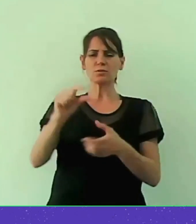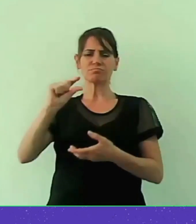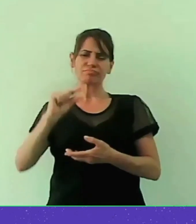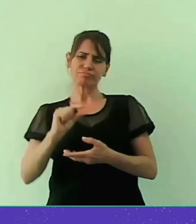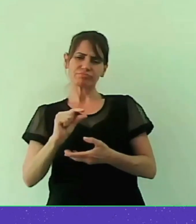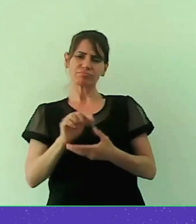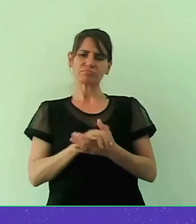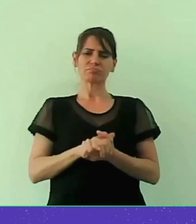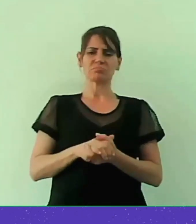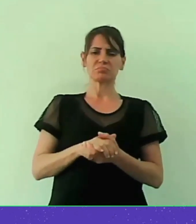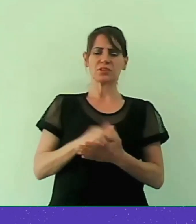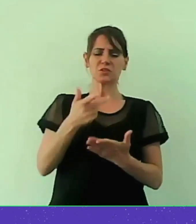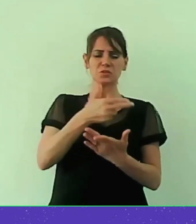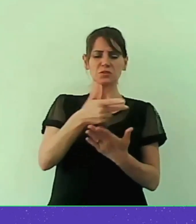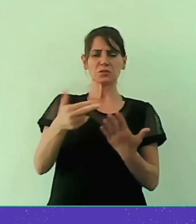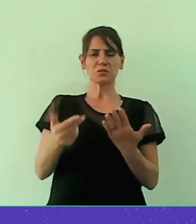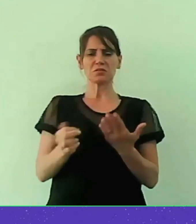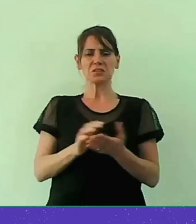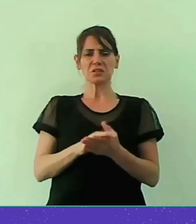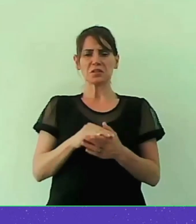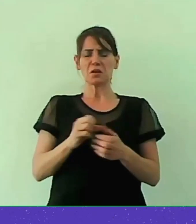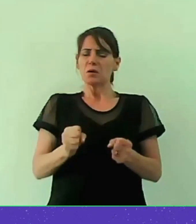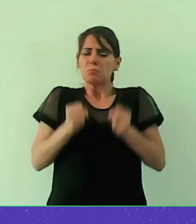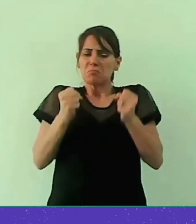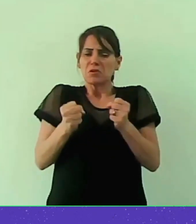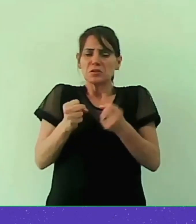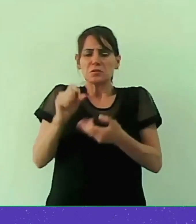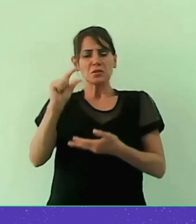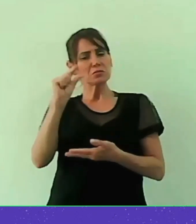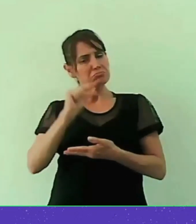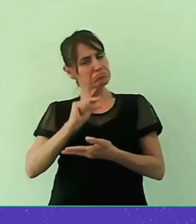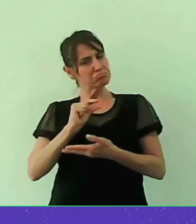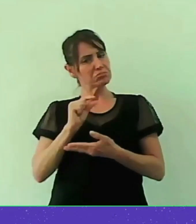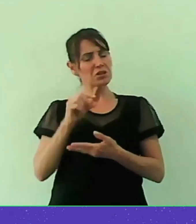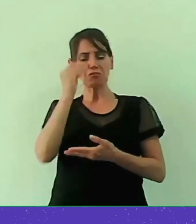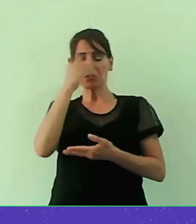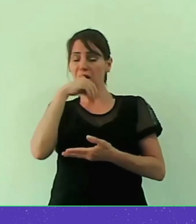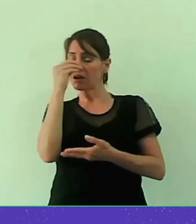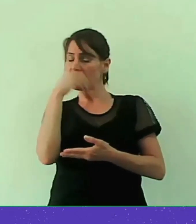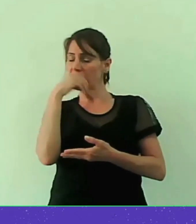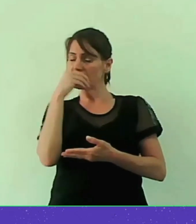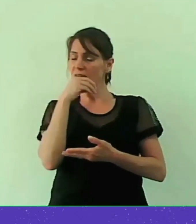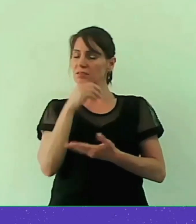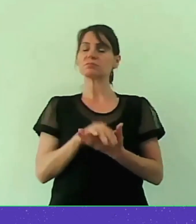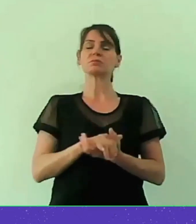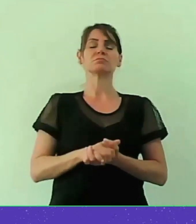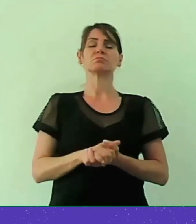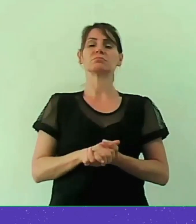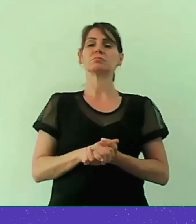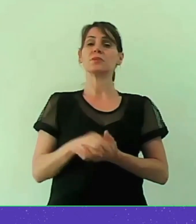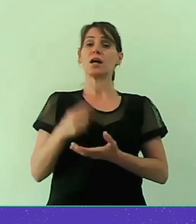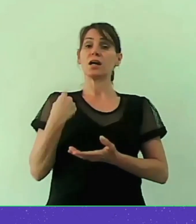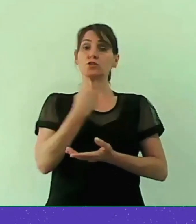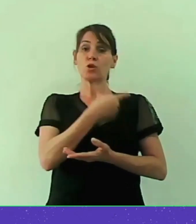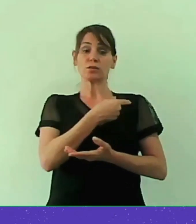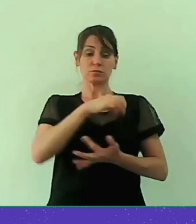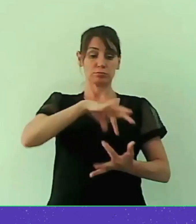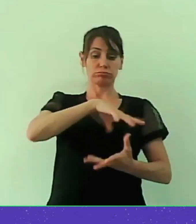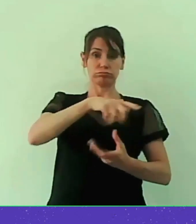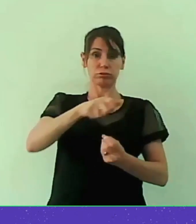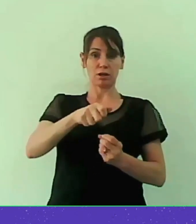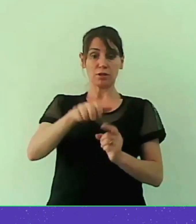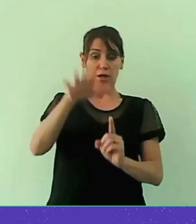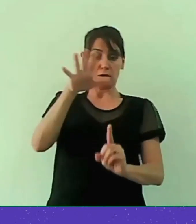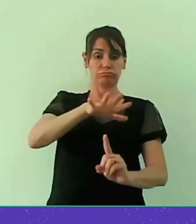pequenas, com poder pequeno, nós não tínhamos como influenciar esse mundo